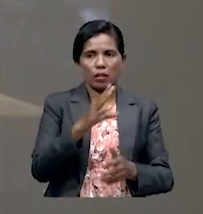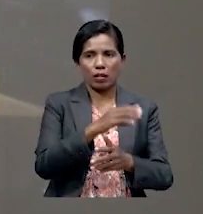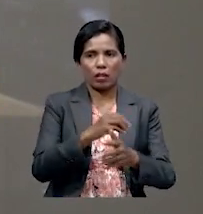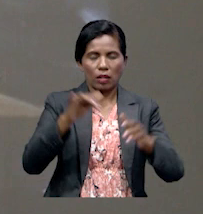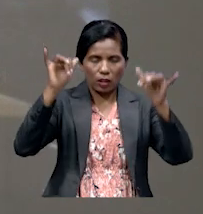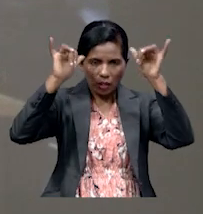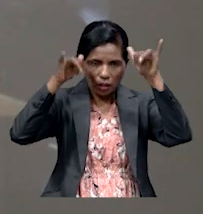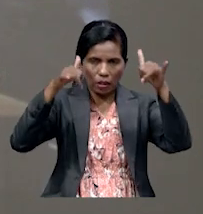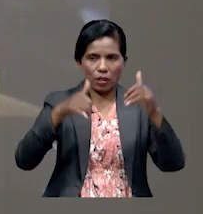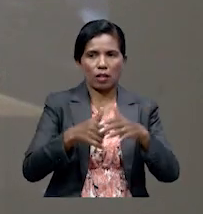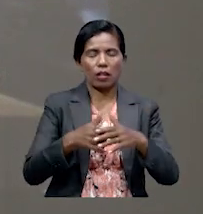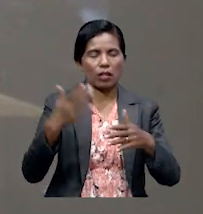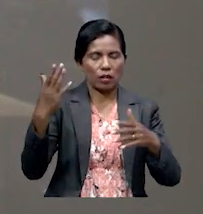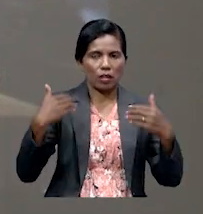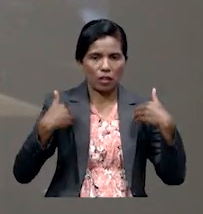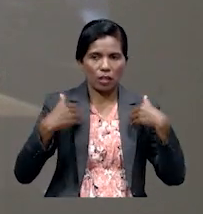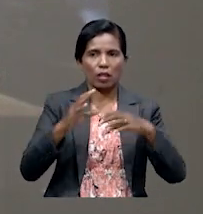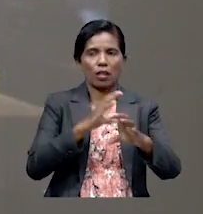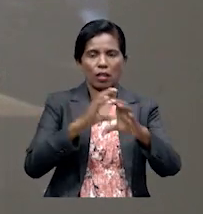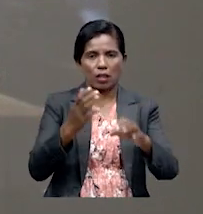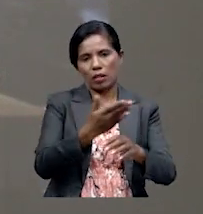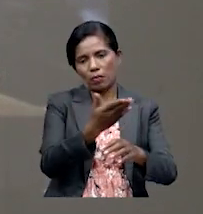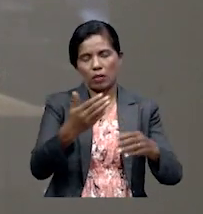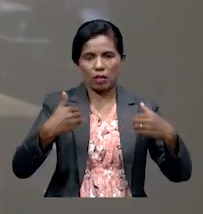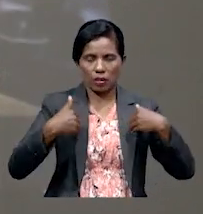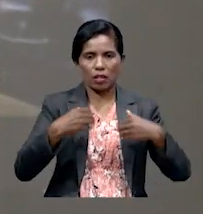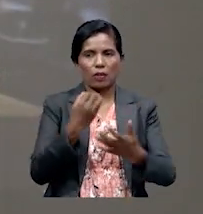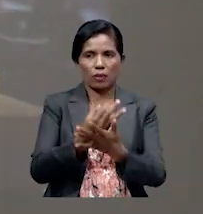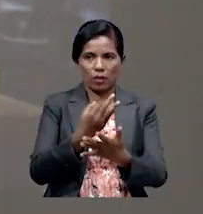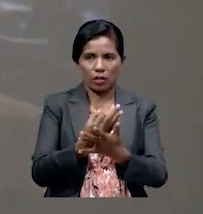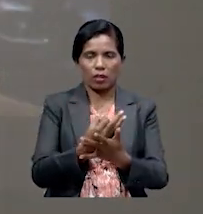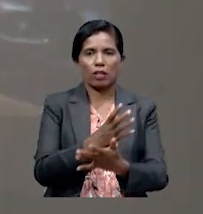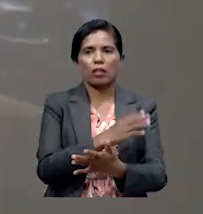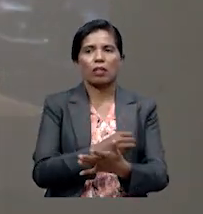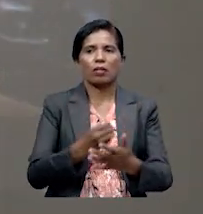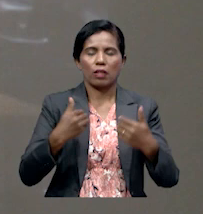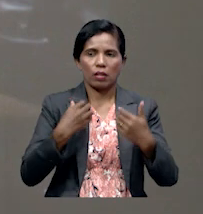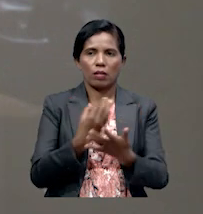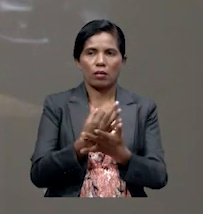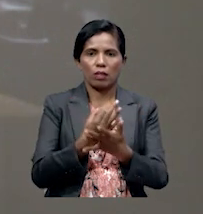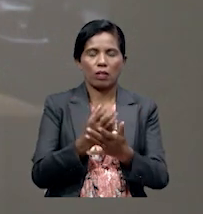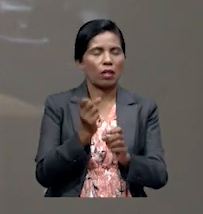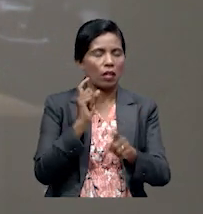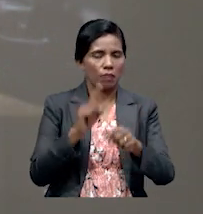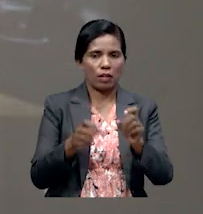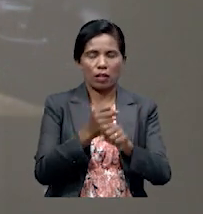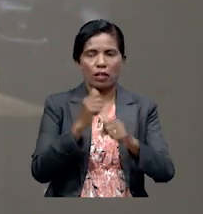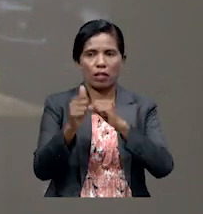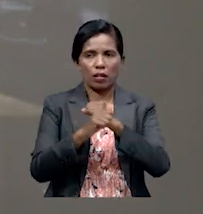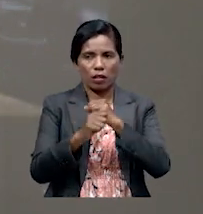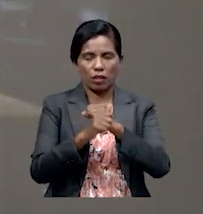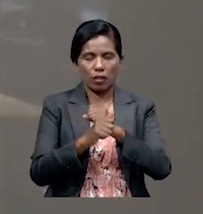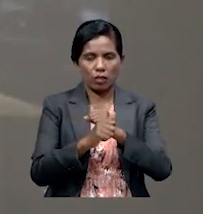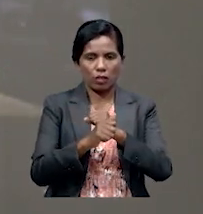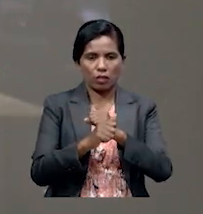maka iha kareta signifika ita boti ha osang se ita boti ha osang ita bot la lika halo asang ida ba assalta